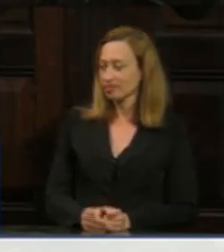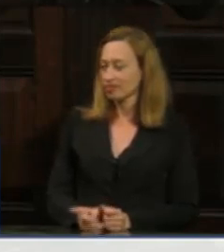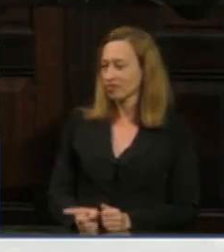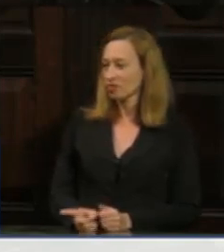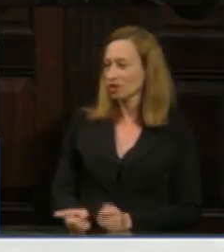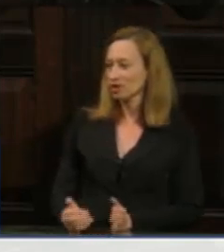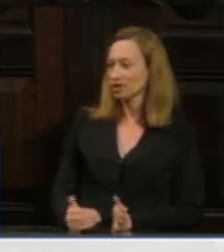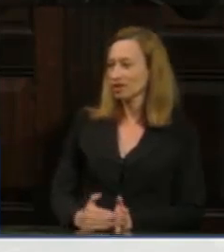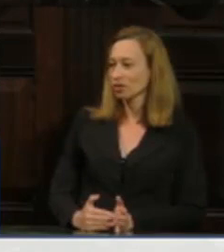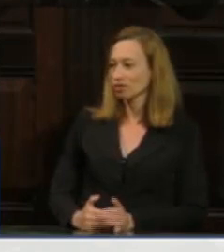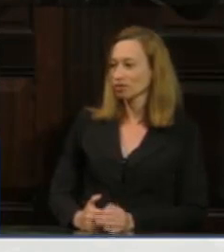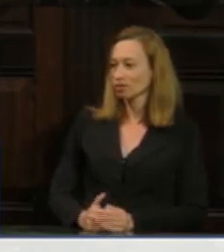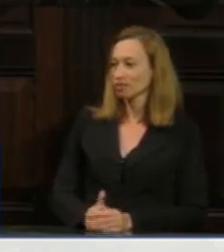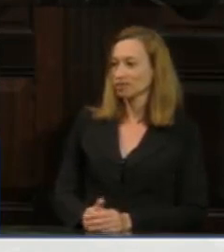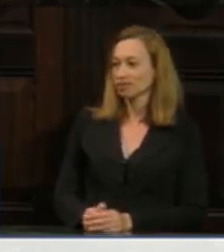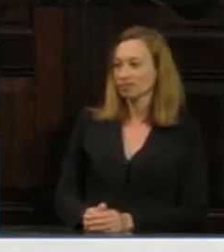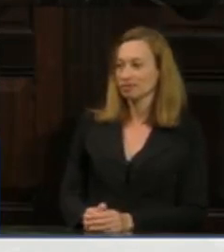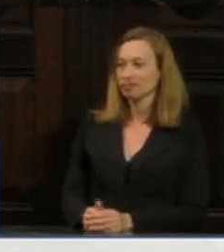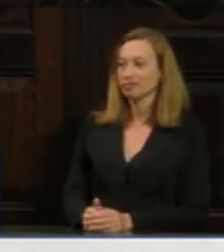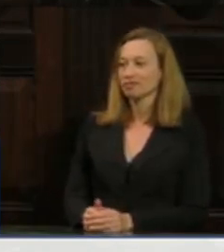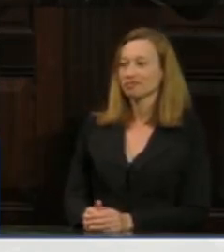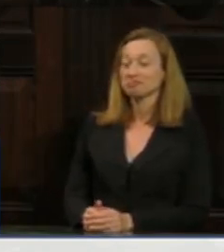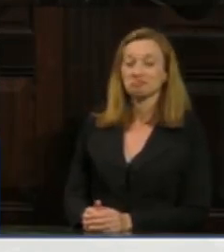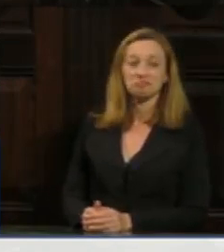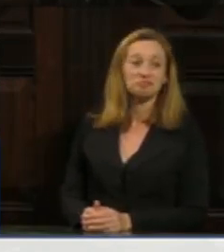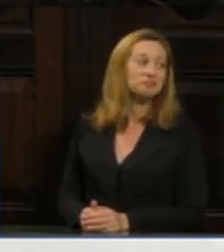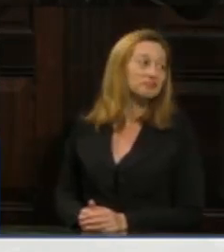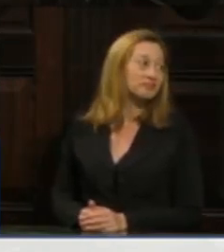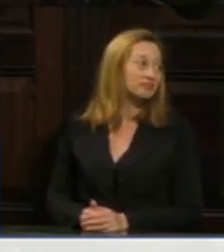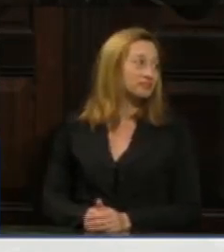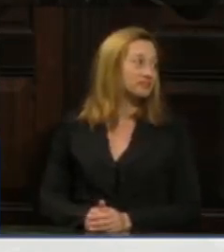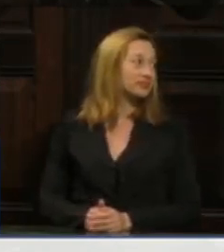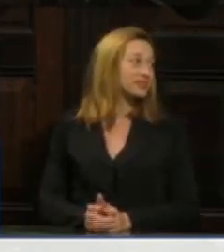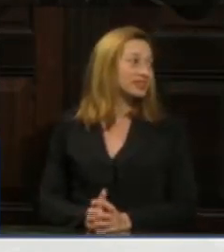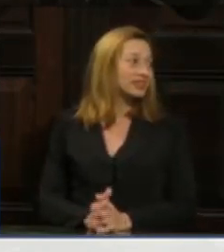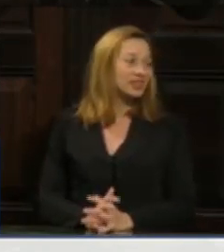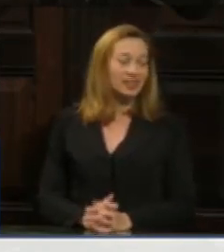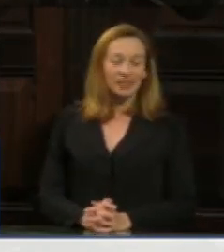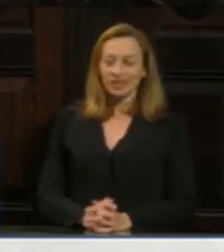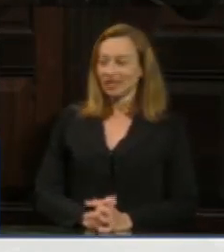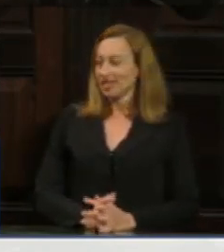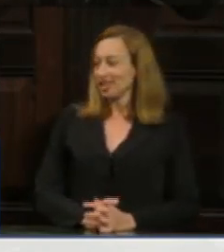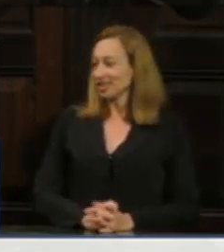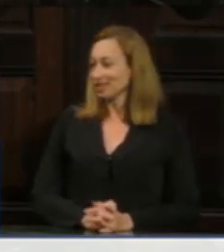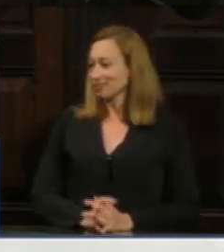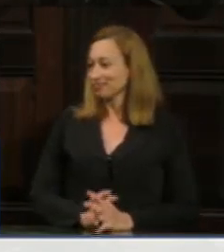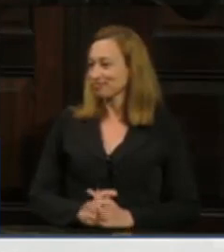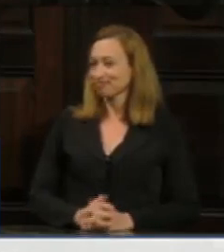tenho a certeza que voltará para essa casa, porque essa casa precisa de Vossa Excelência.